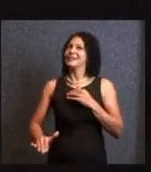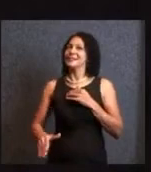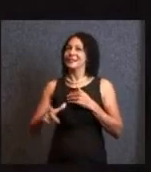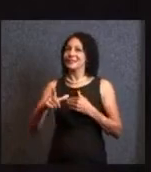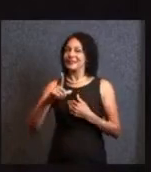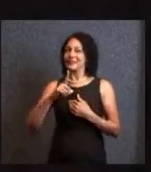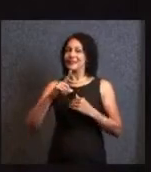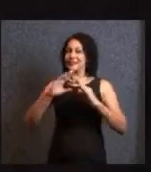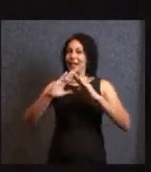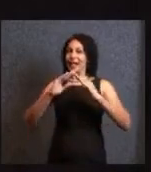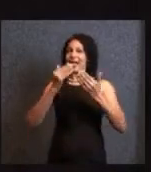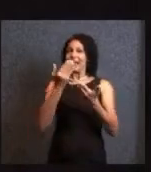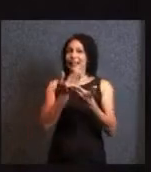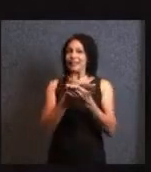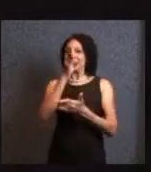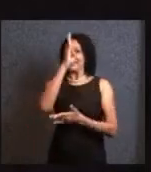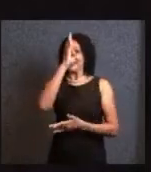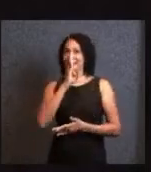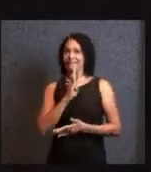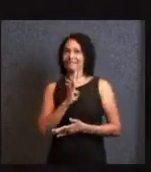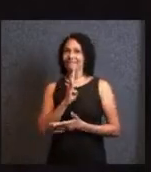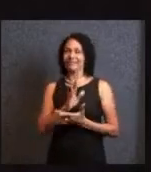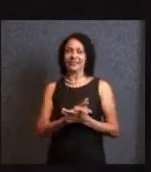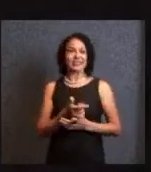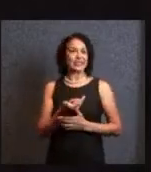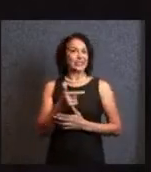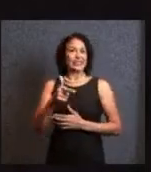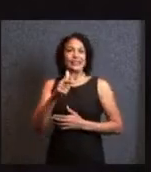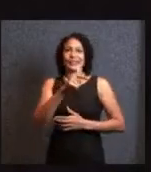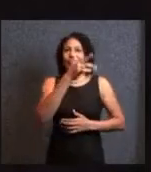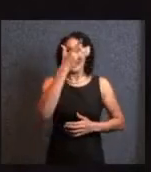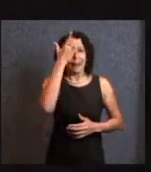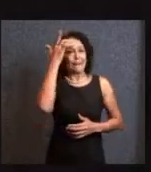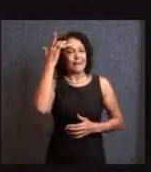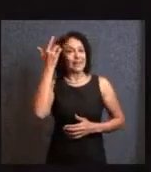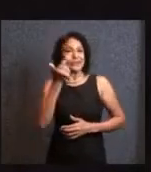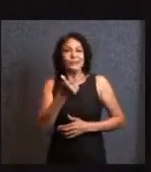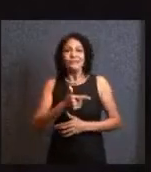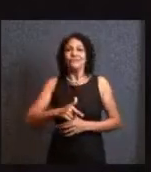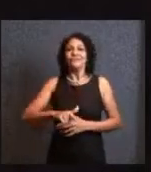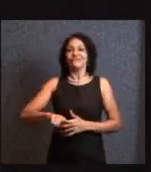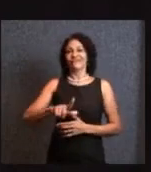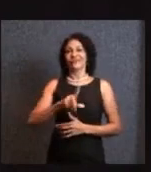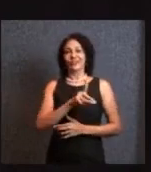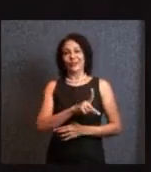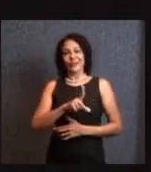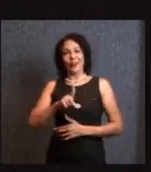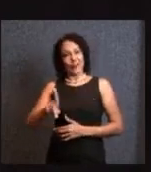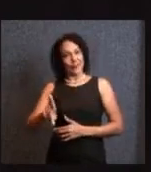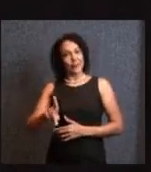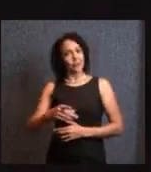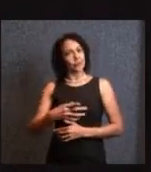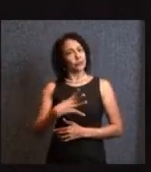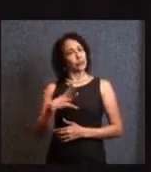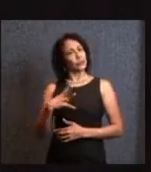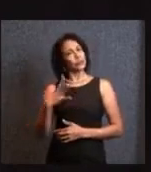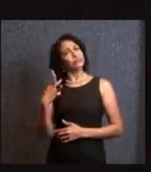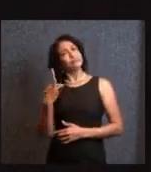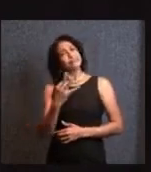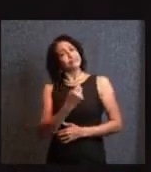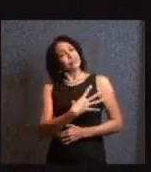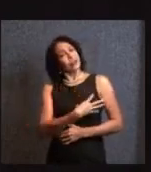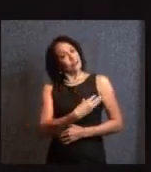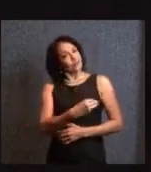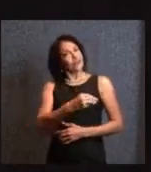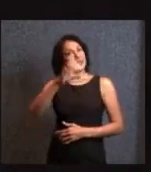escolas públicas, elas não têm mais ninguém senão a nós. Os nossos filhos, os nossos sobrinhos, eles têm